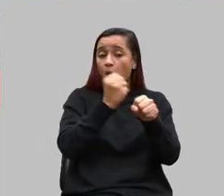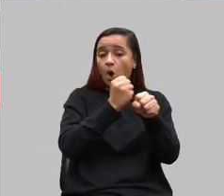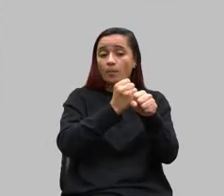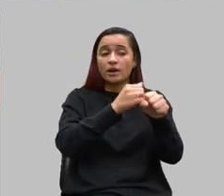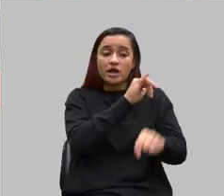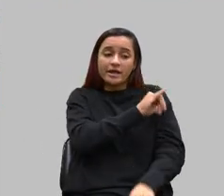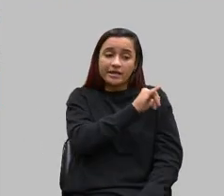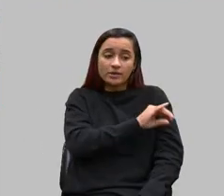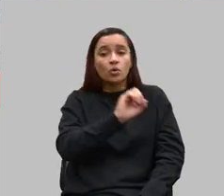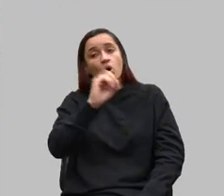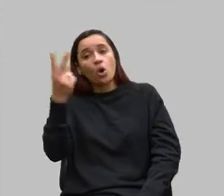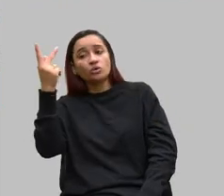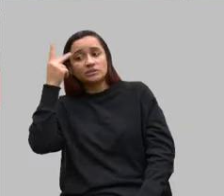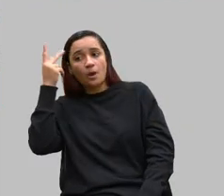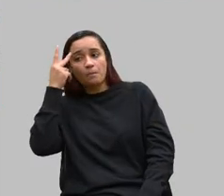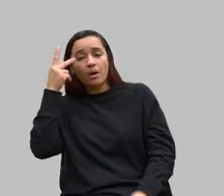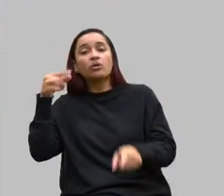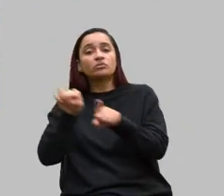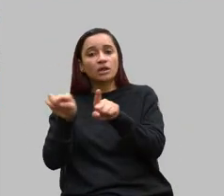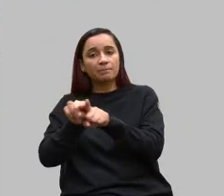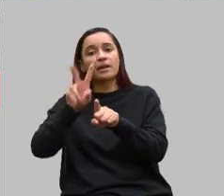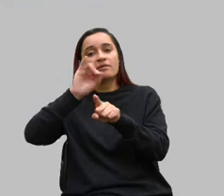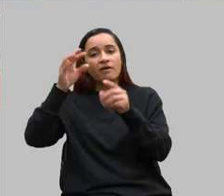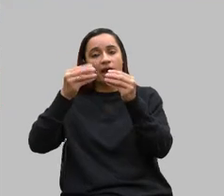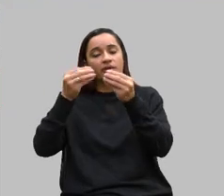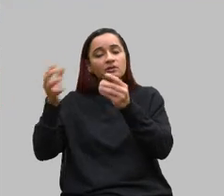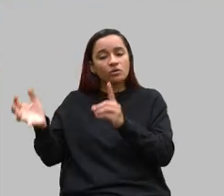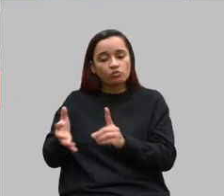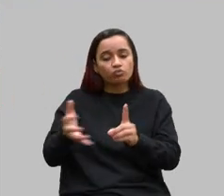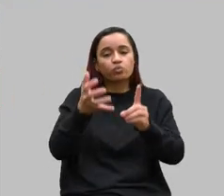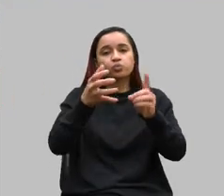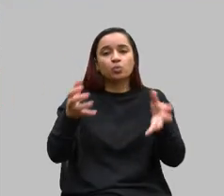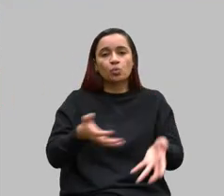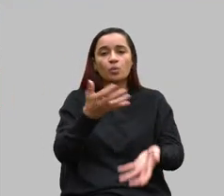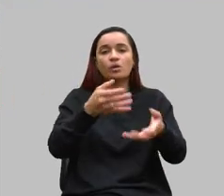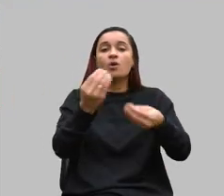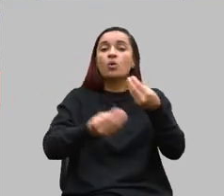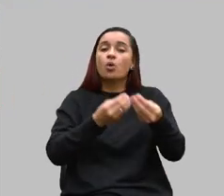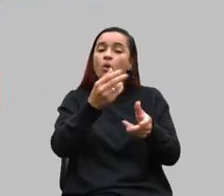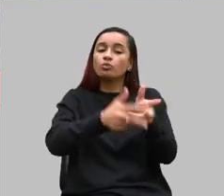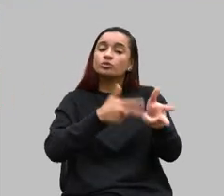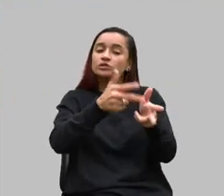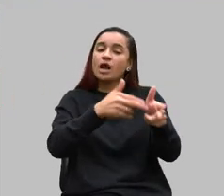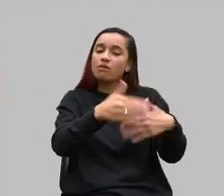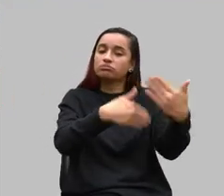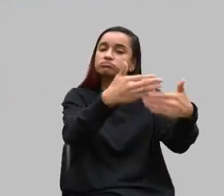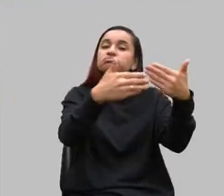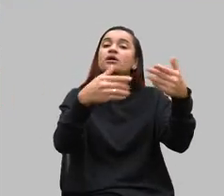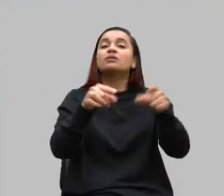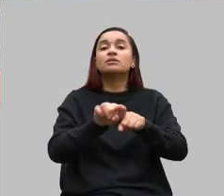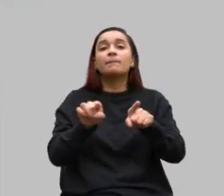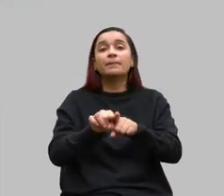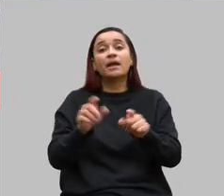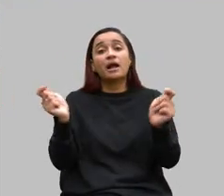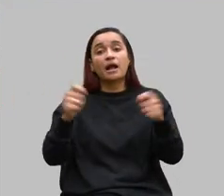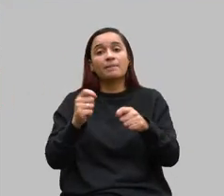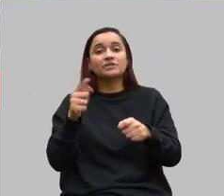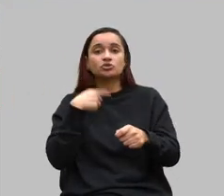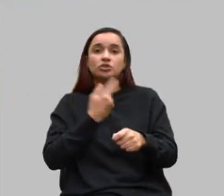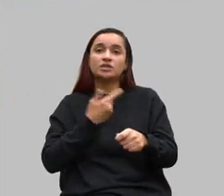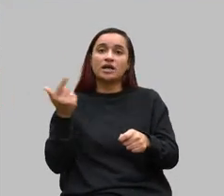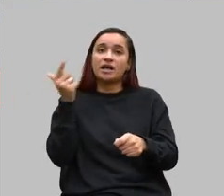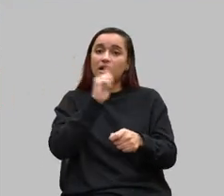impactos positivos No que diz respeito à circulação dos trens e a capacidade de nós angare armos essa carga que hoje está no